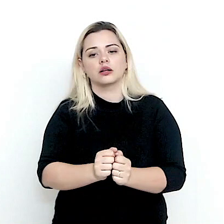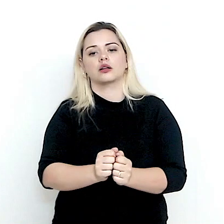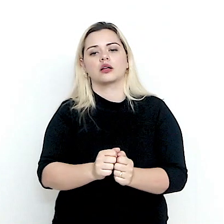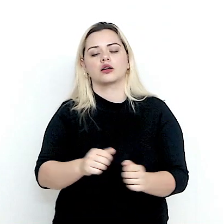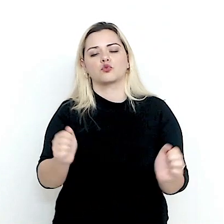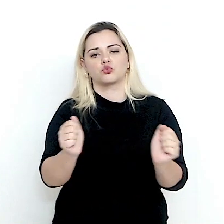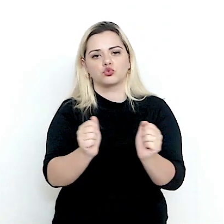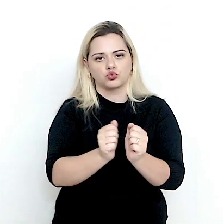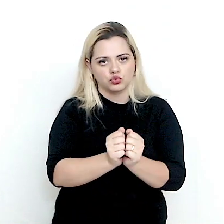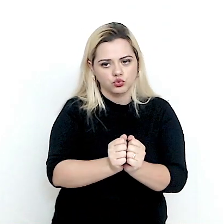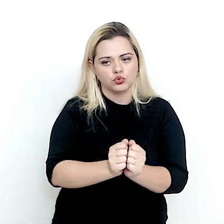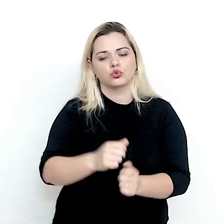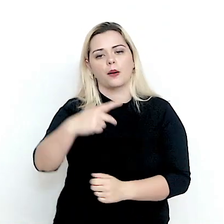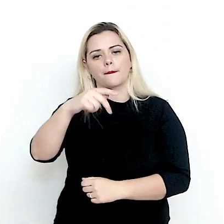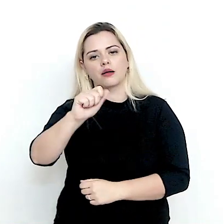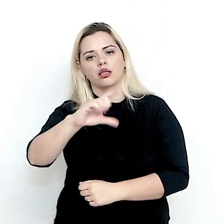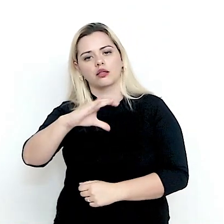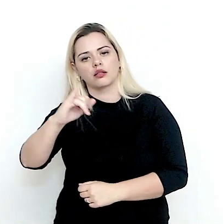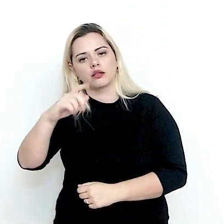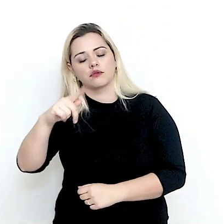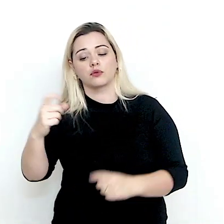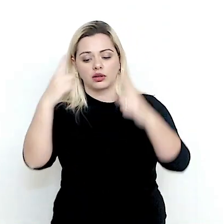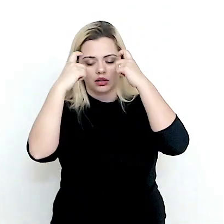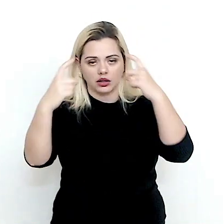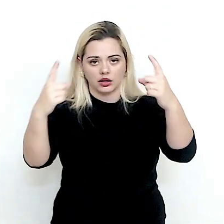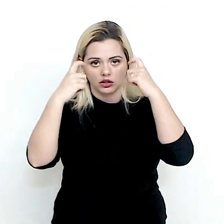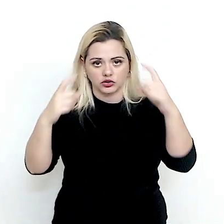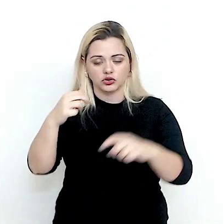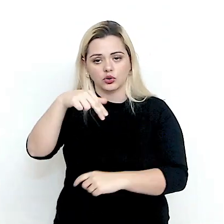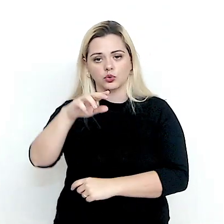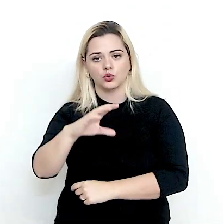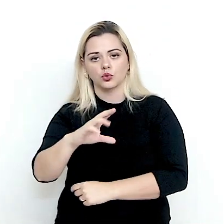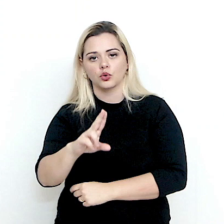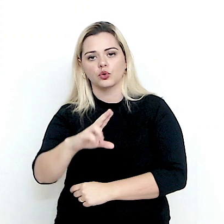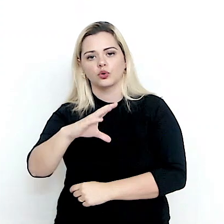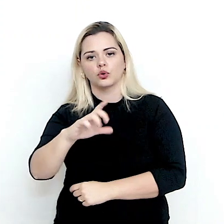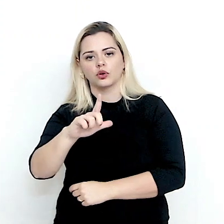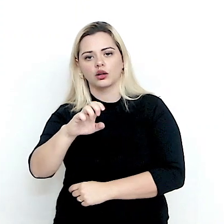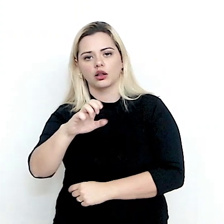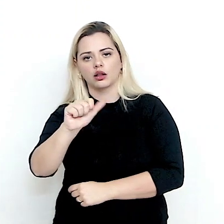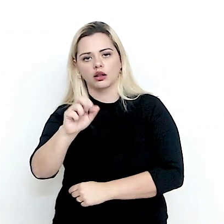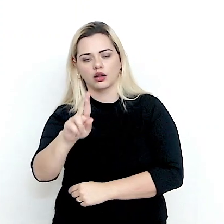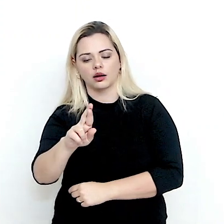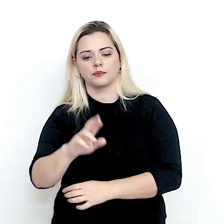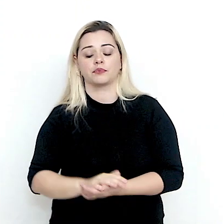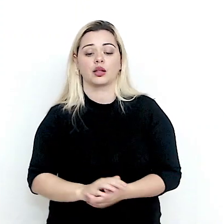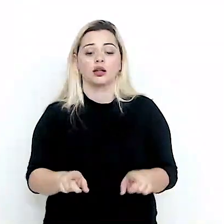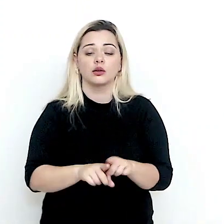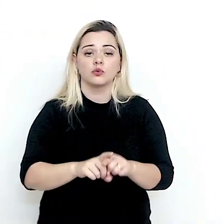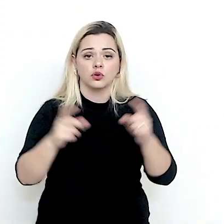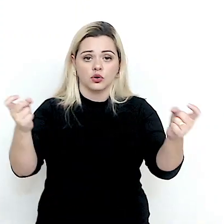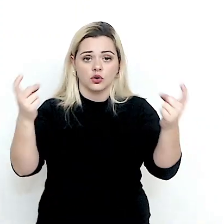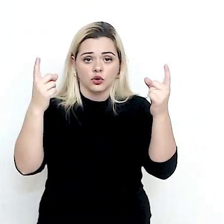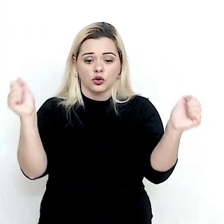nuclear. Em outubro de 2020, após a quinta reunião de ministros de energia do BRICS, a